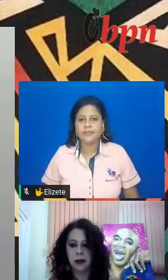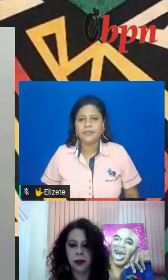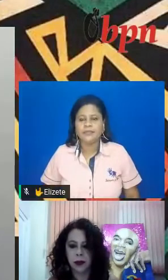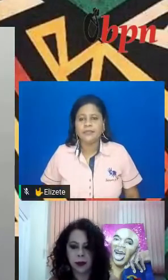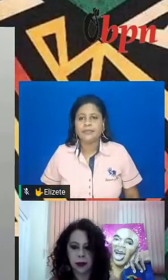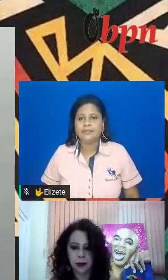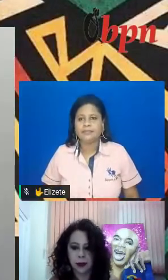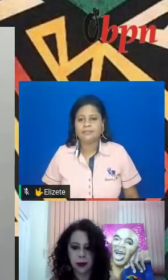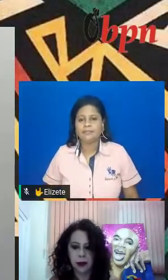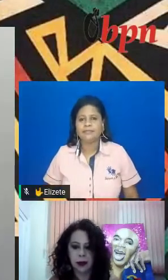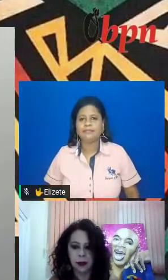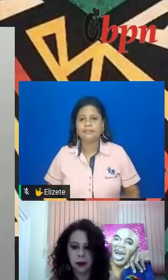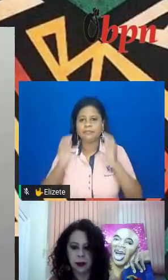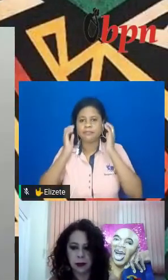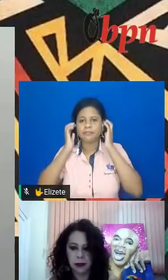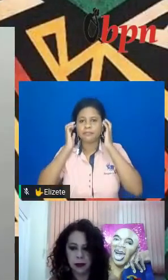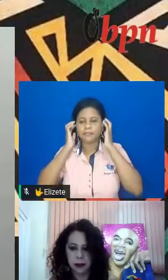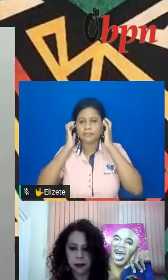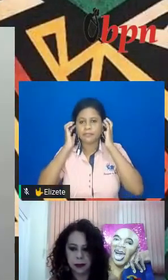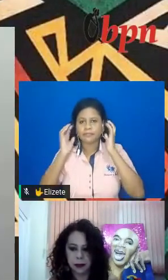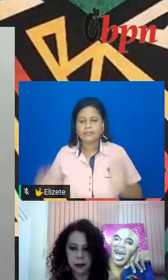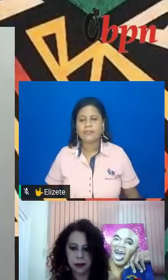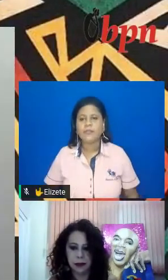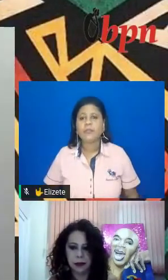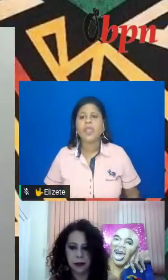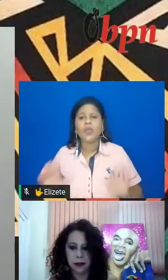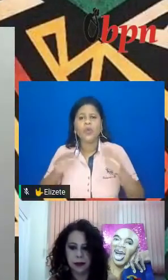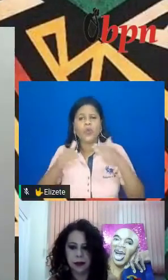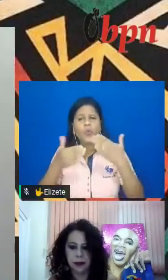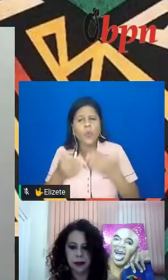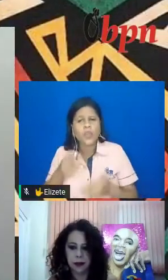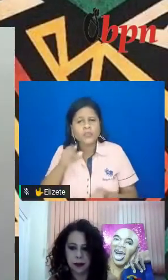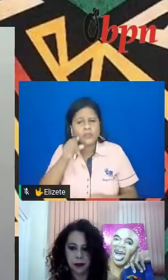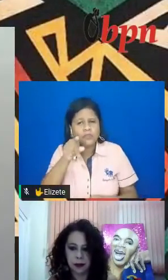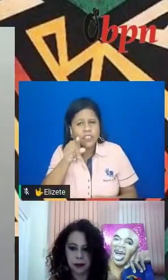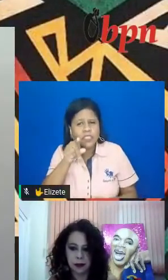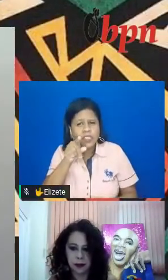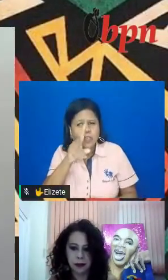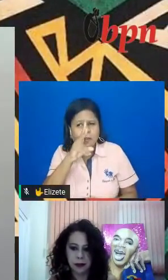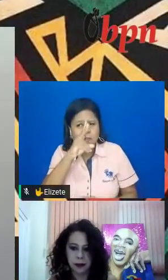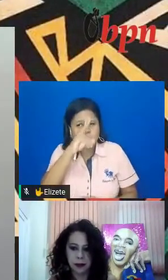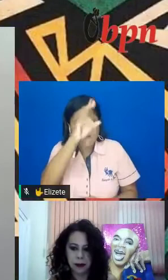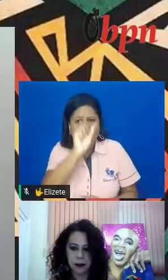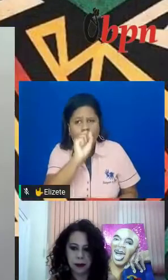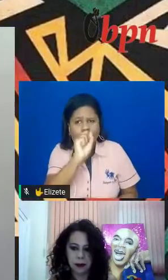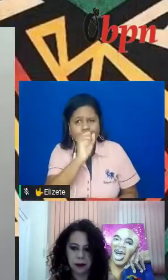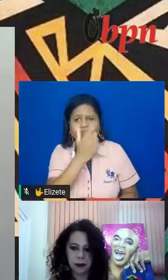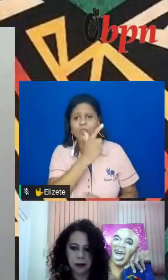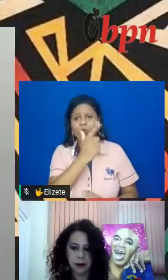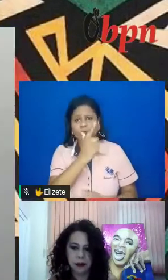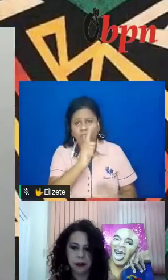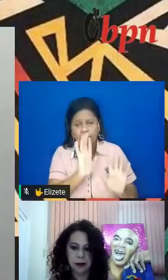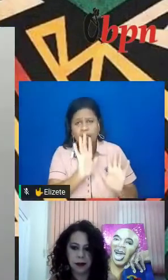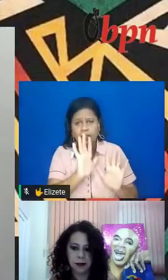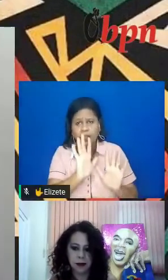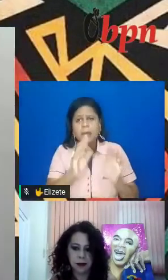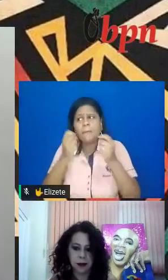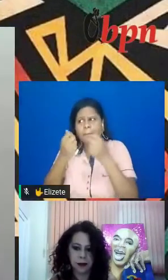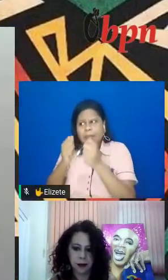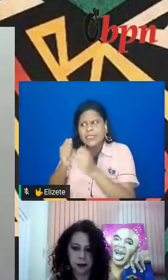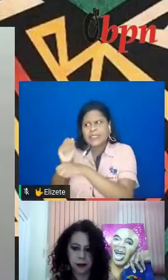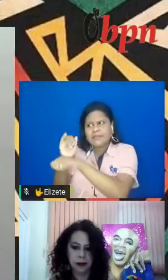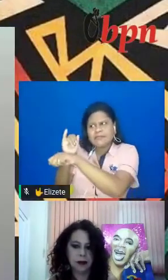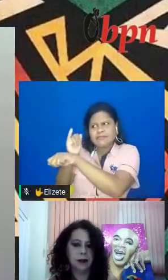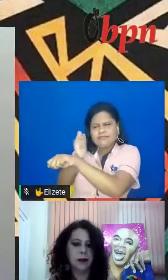enganar o coveiro. Porque quando você não é o mais forte, você tem que medir as suas linhas